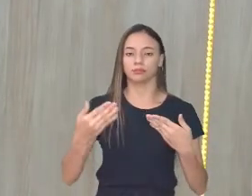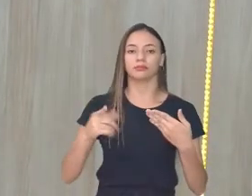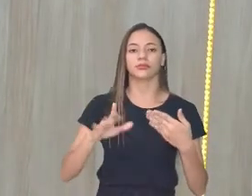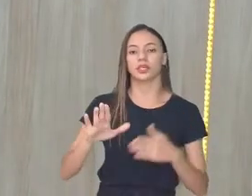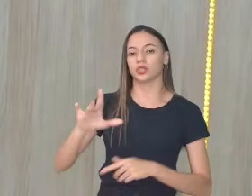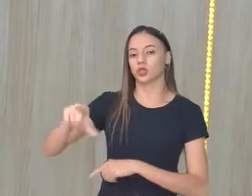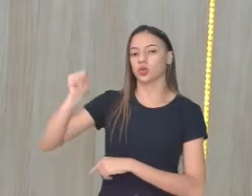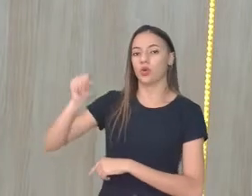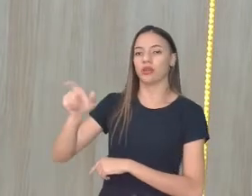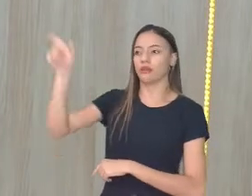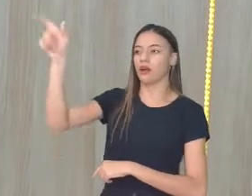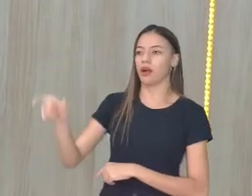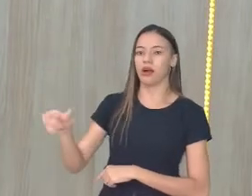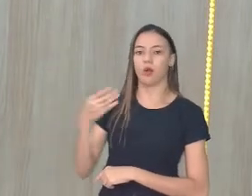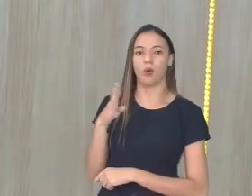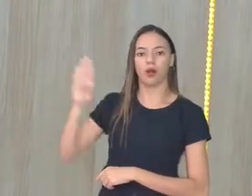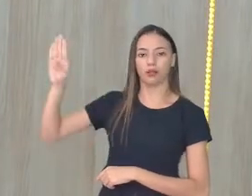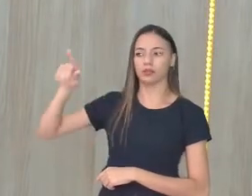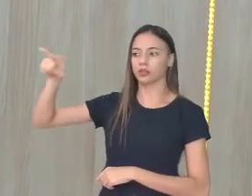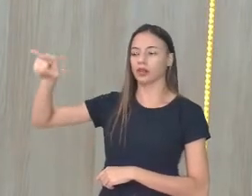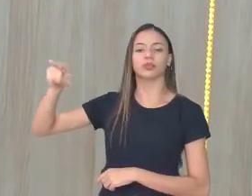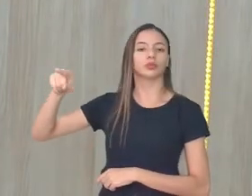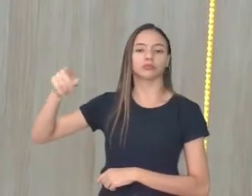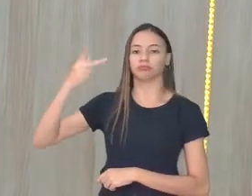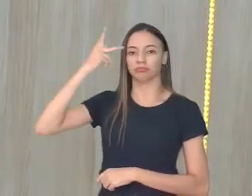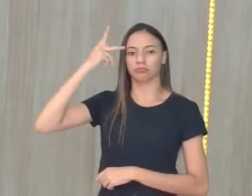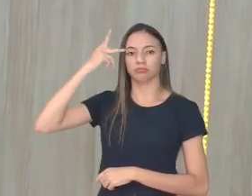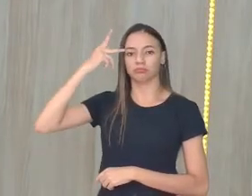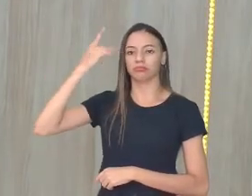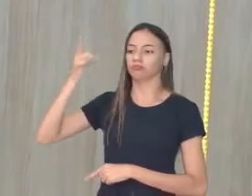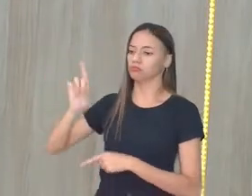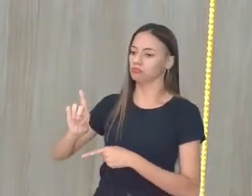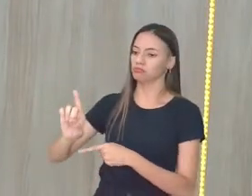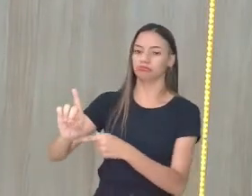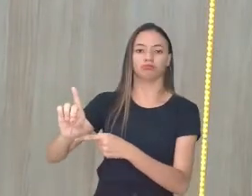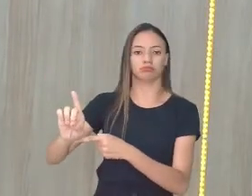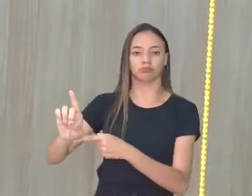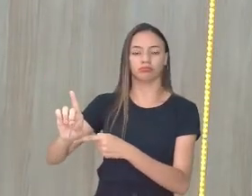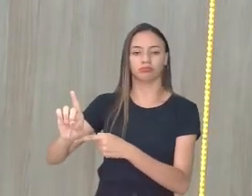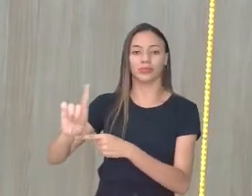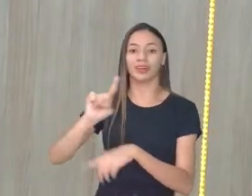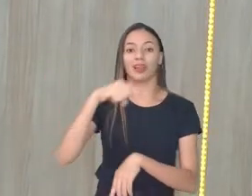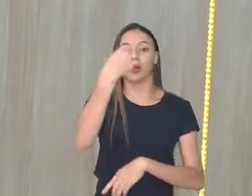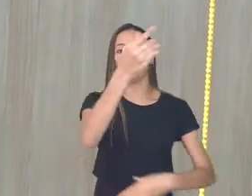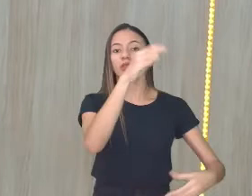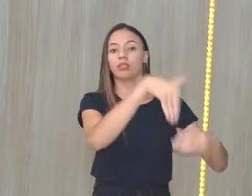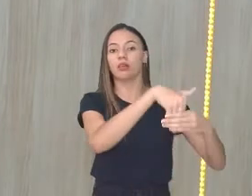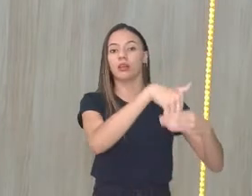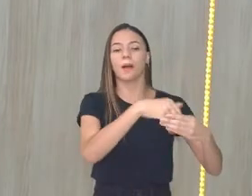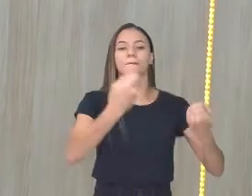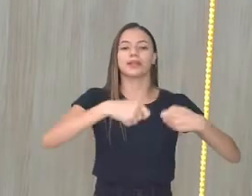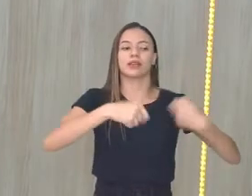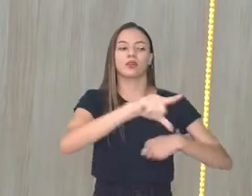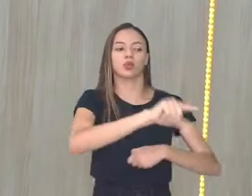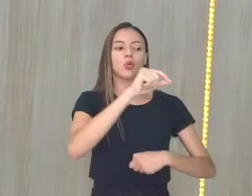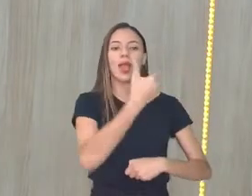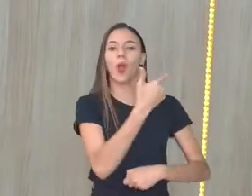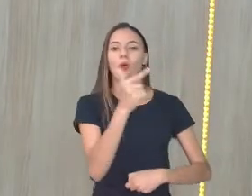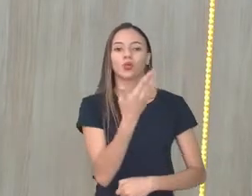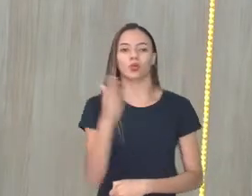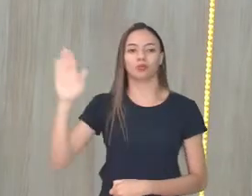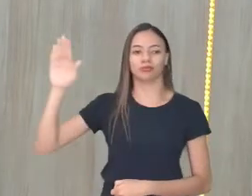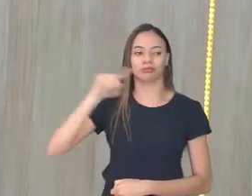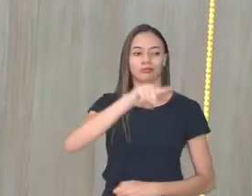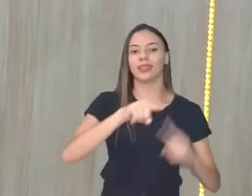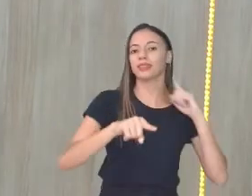candidato paulista, aí ele era colocado no poder, aí na outra eleição você tinha que indicar um candidato de Minas.